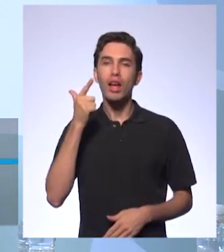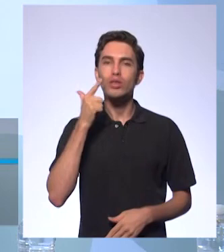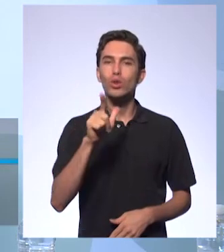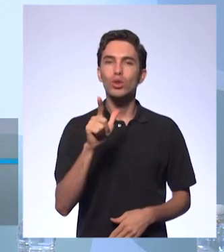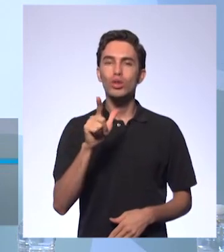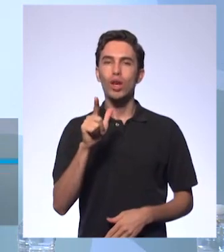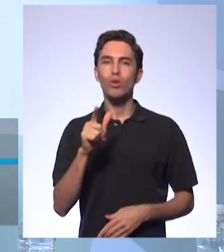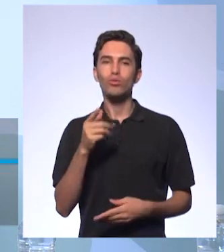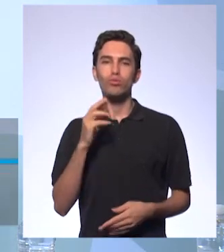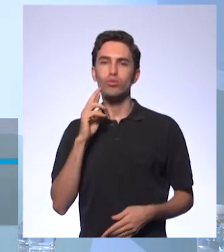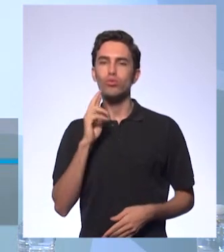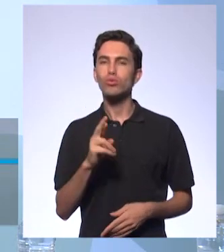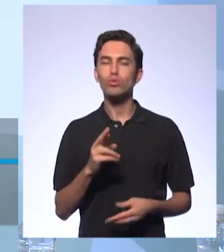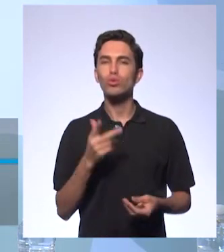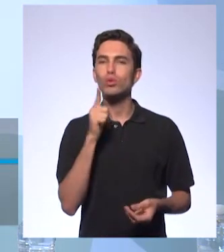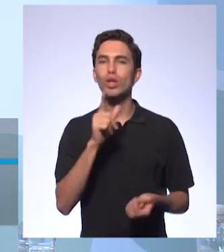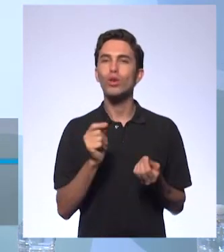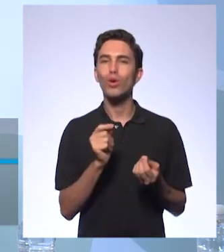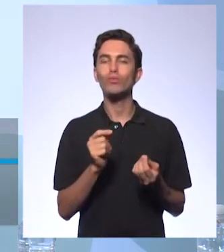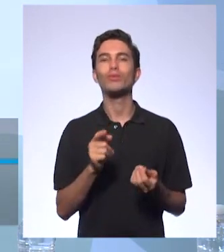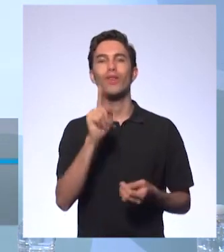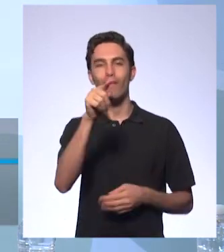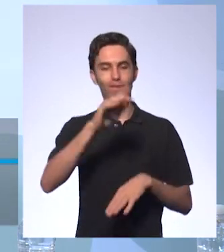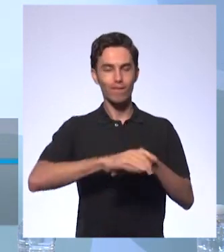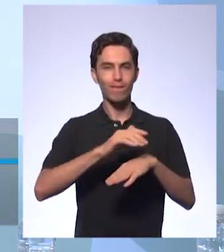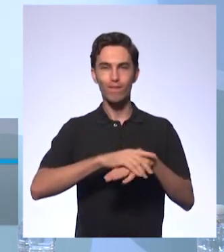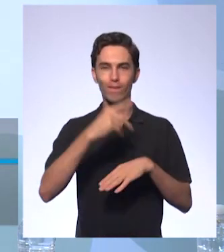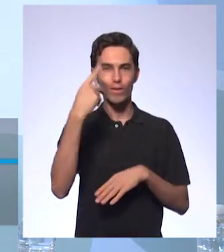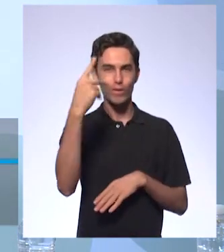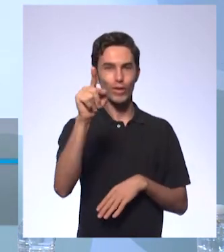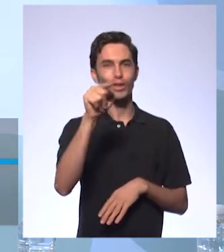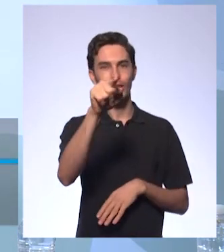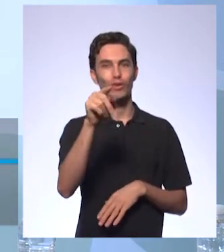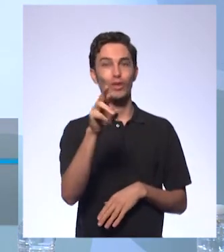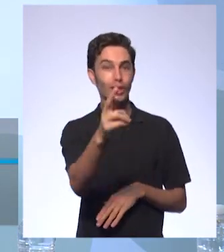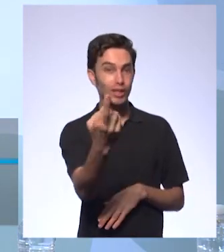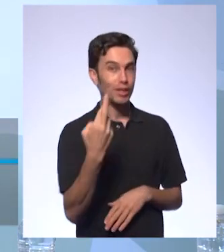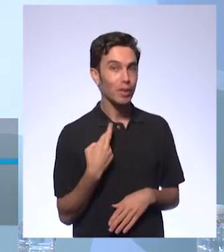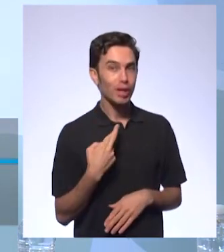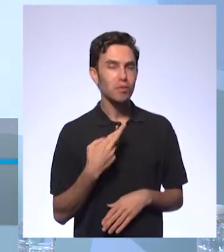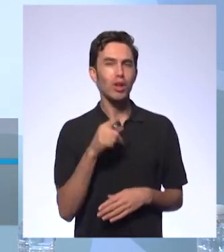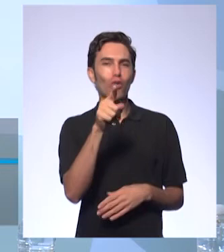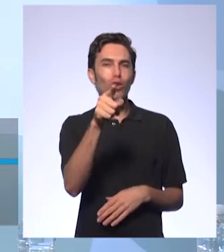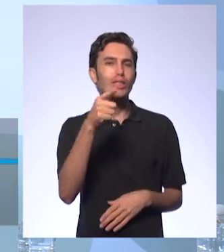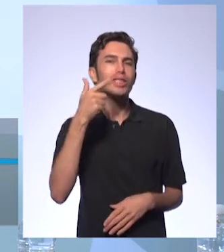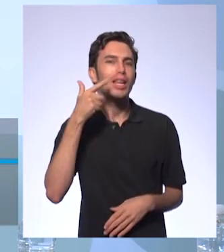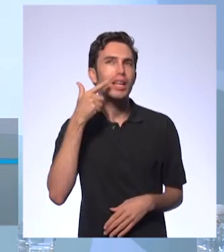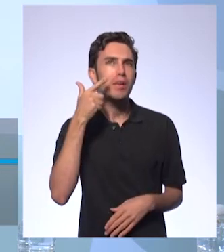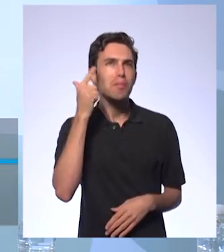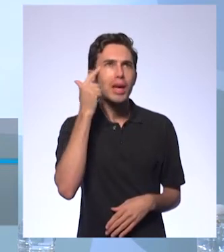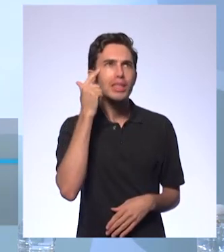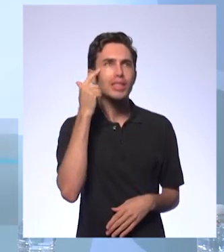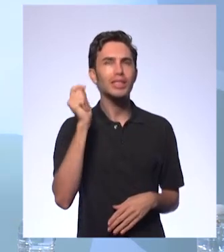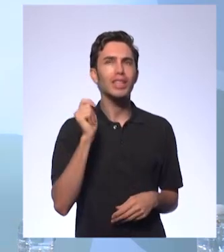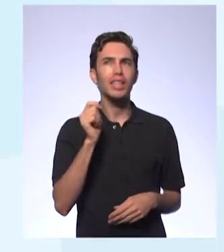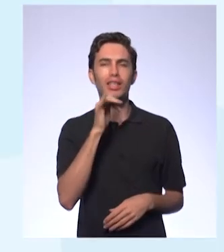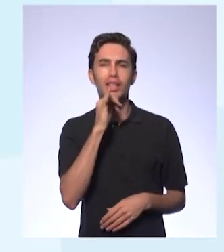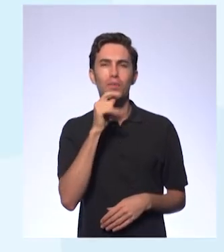comigo. A solução está na mão de vocês. Então, vocês agora vão me responder como você pensa que